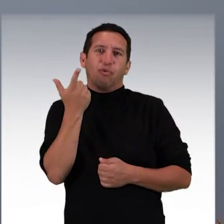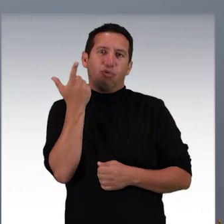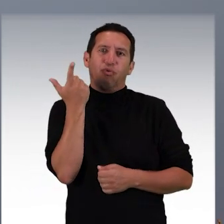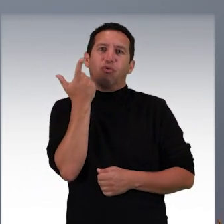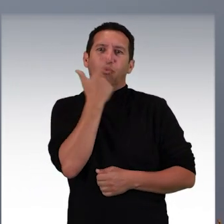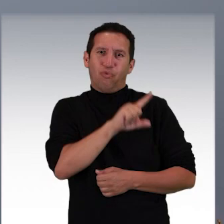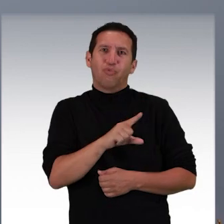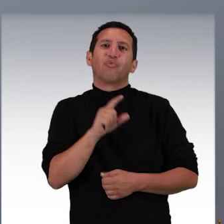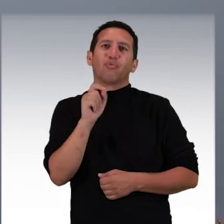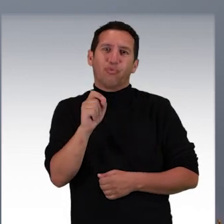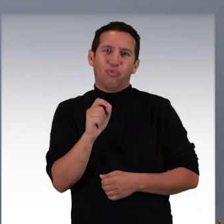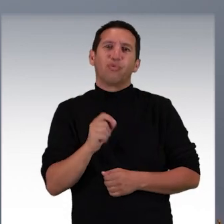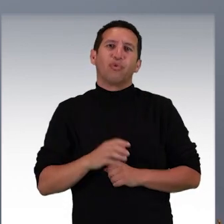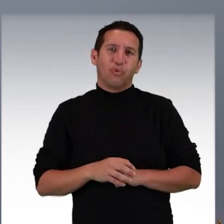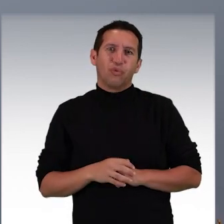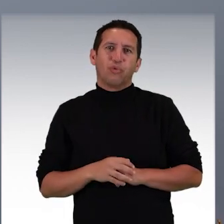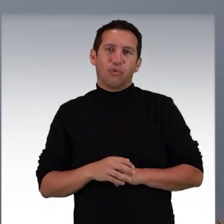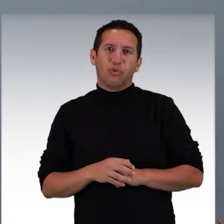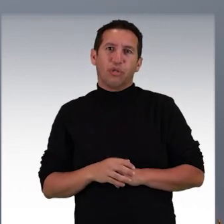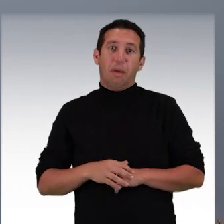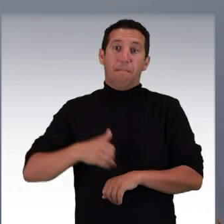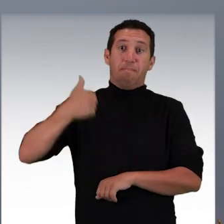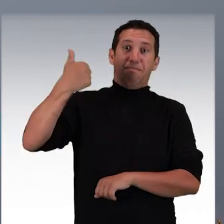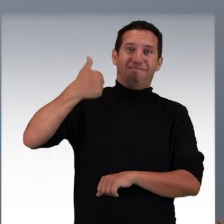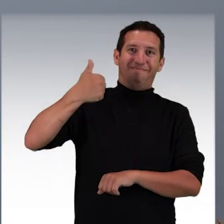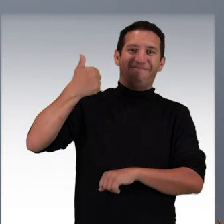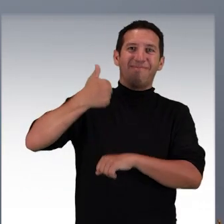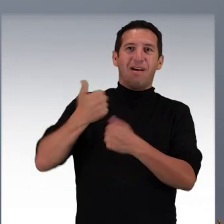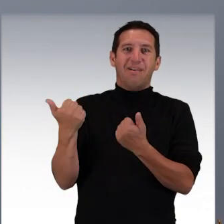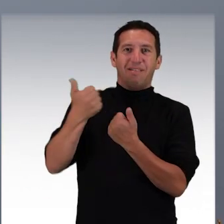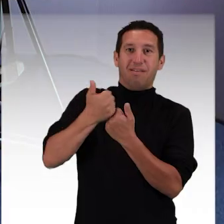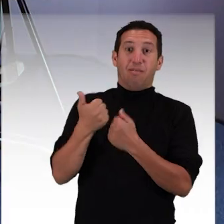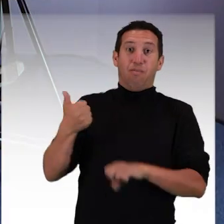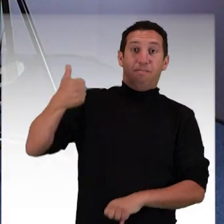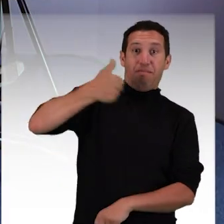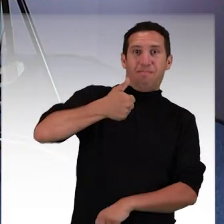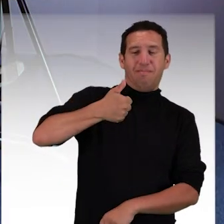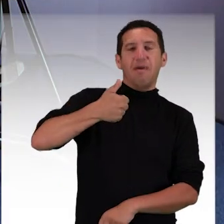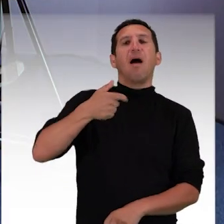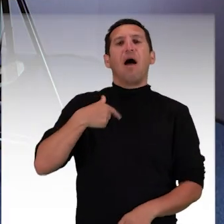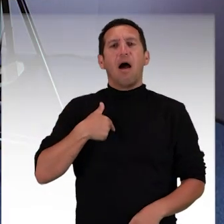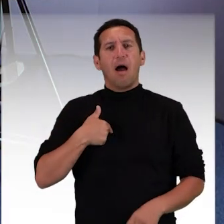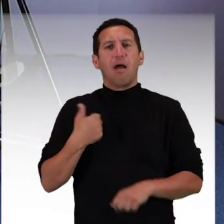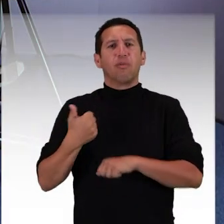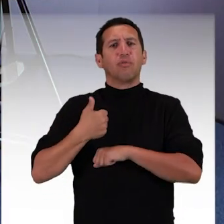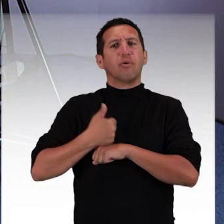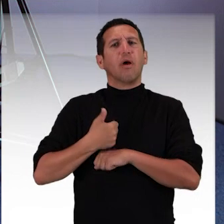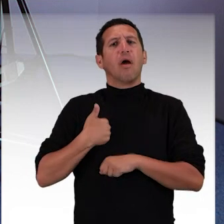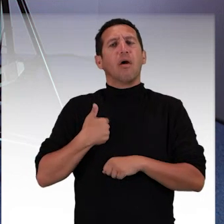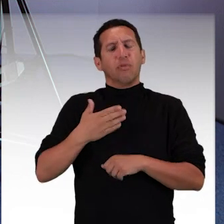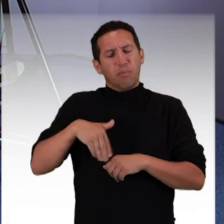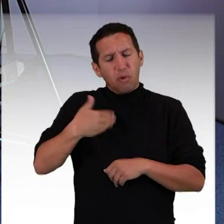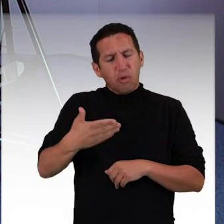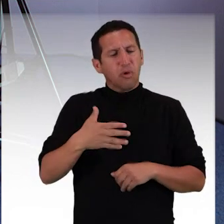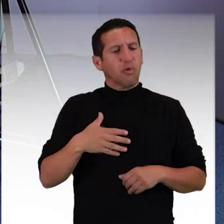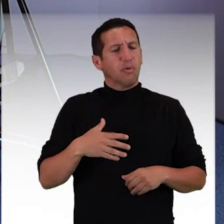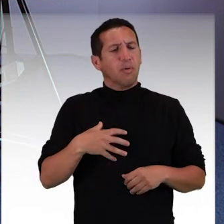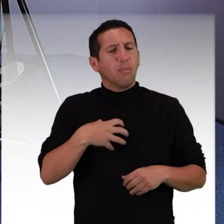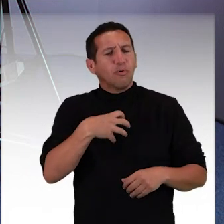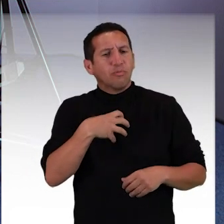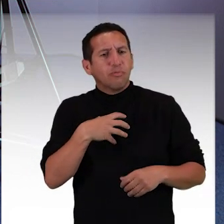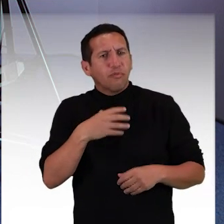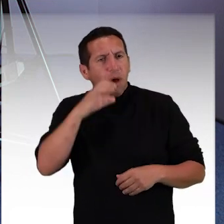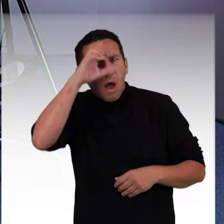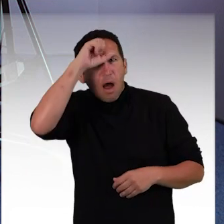titular e ali eu comecei ajustar a minha forma de de trabalhar como eu gosto e isso